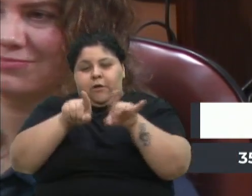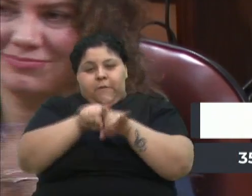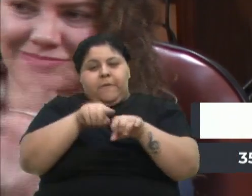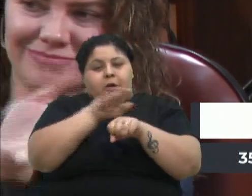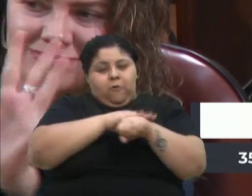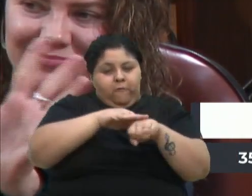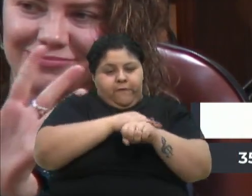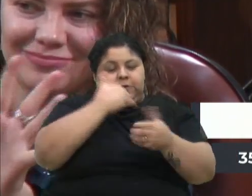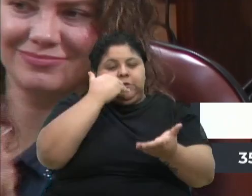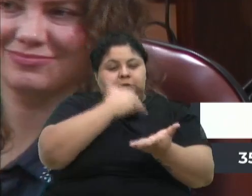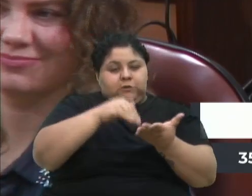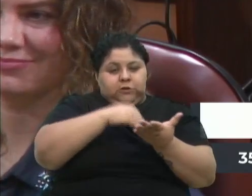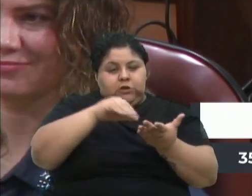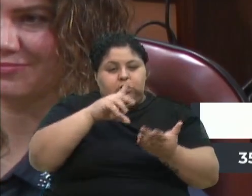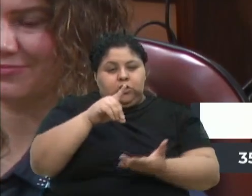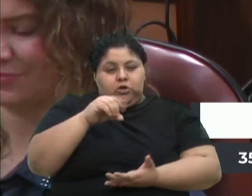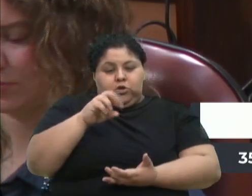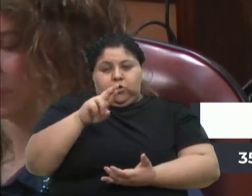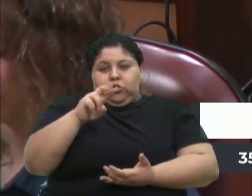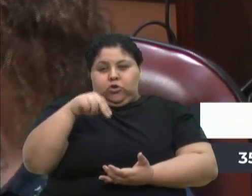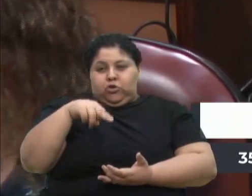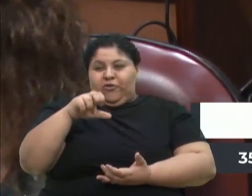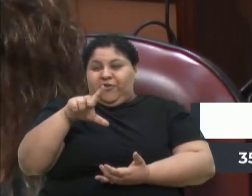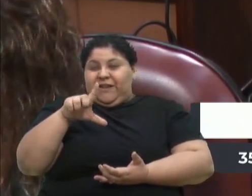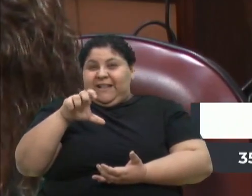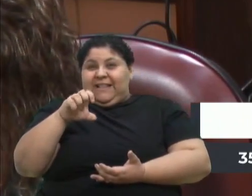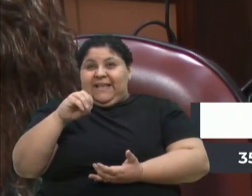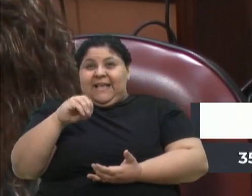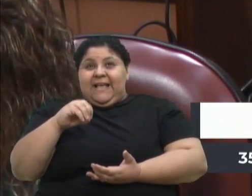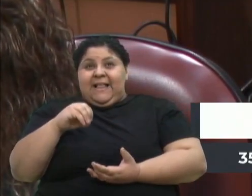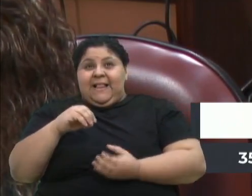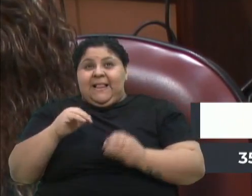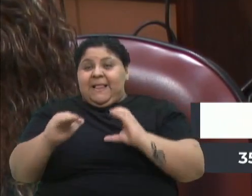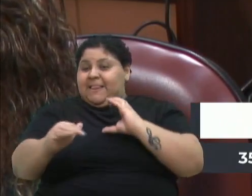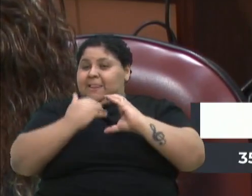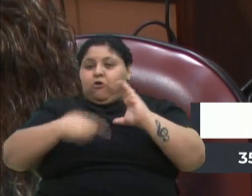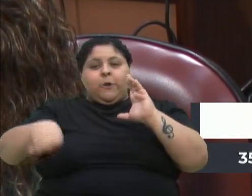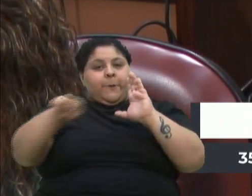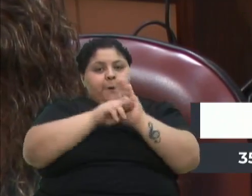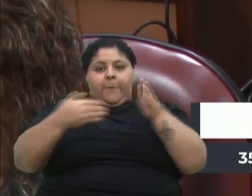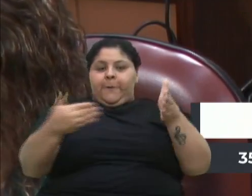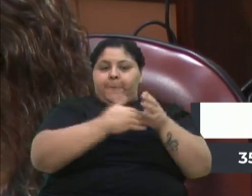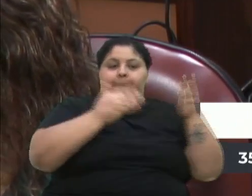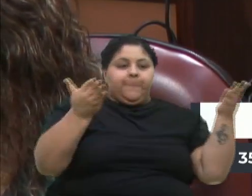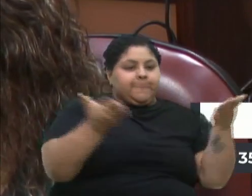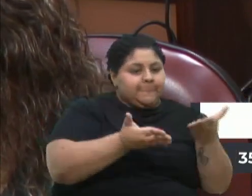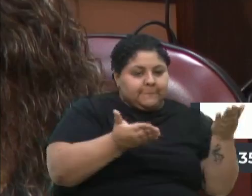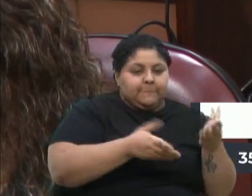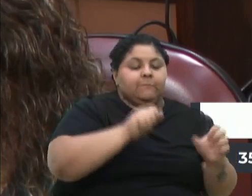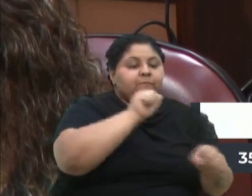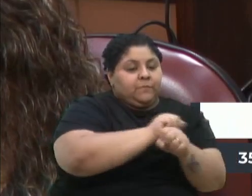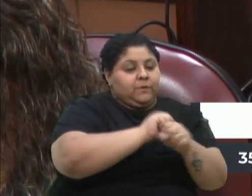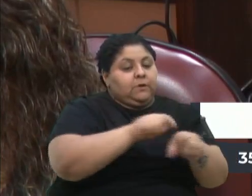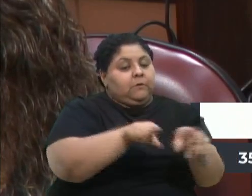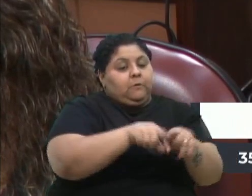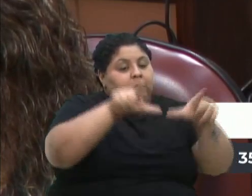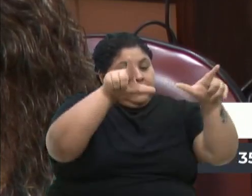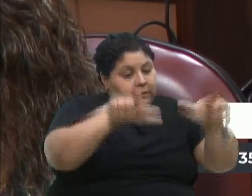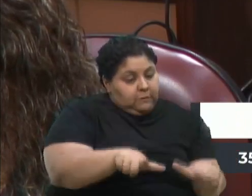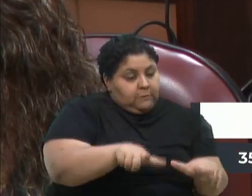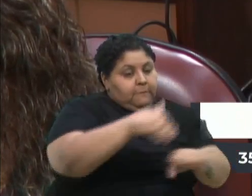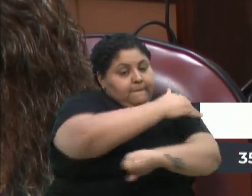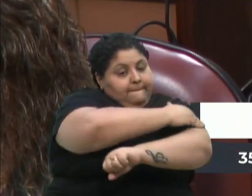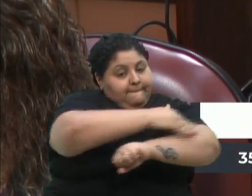Ele prometeu me responder, não me respondeu. Estamos esperando o consultório na rua que não vem. Foi falado em reuniões com